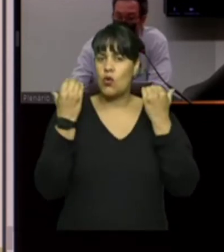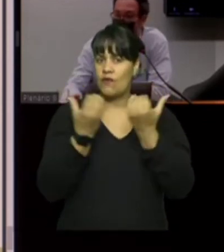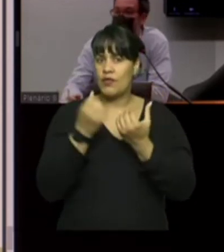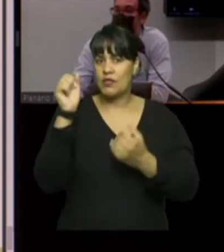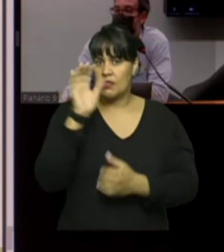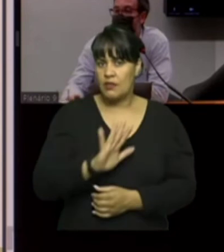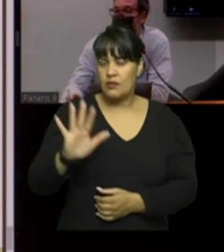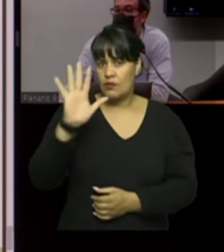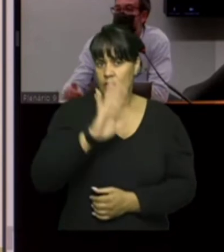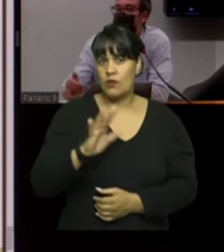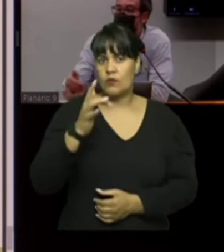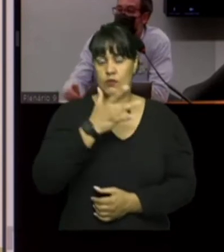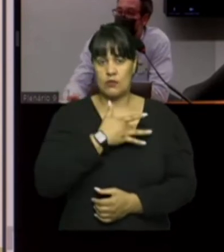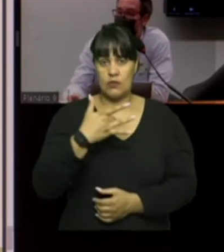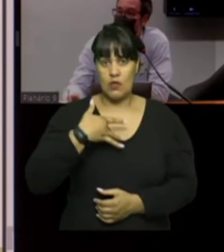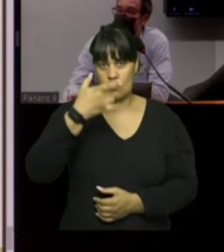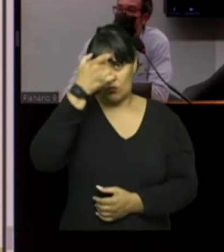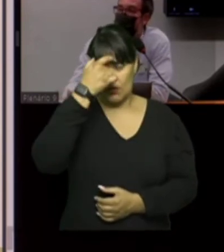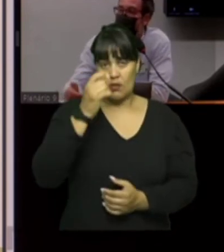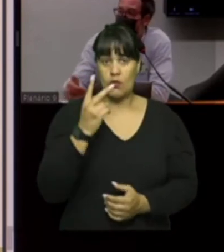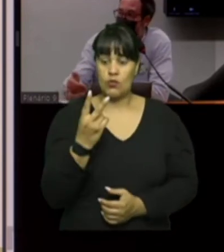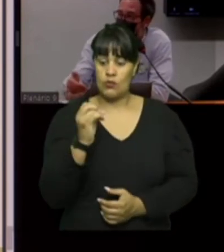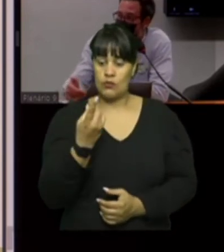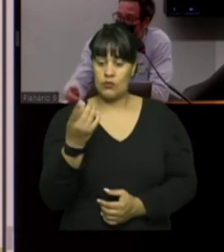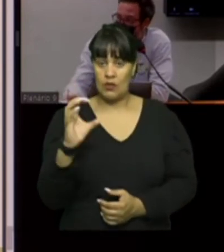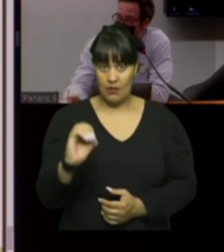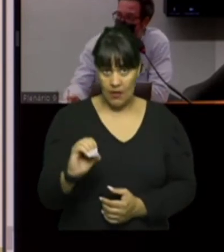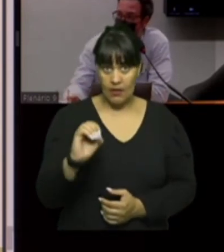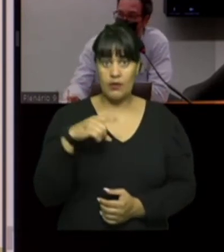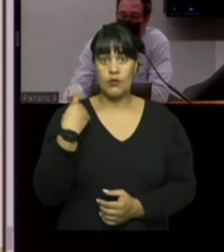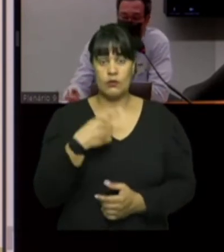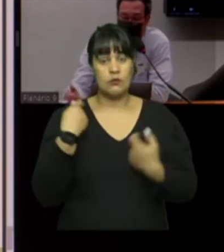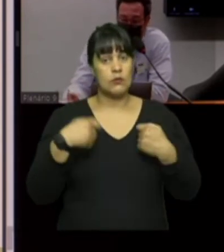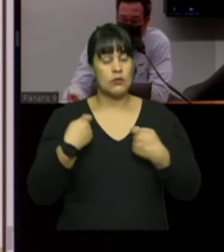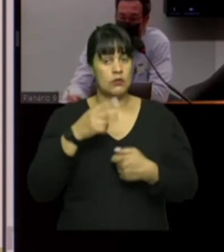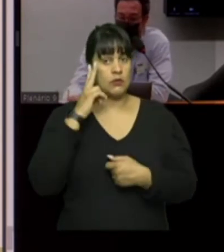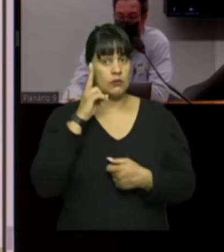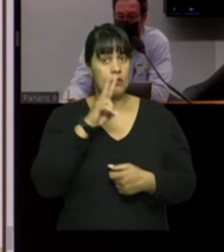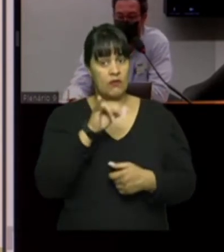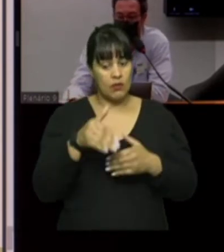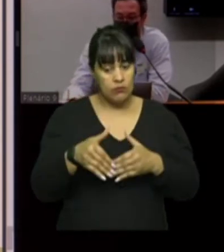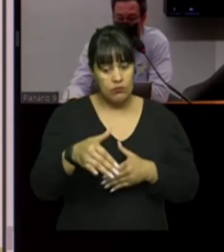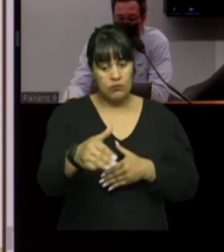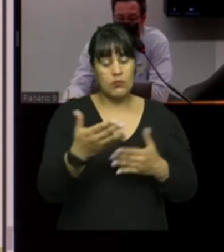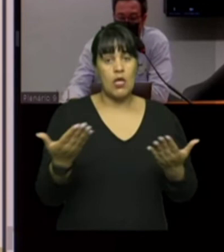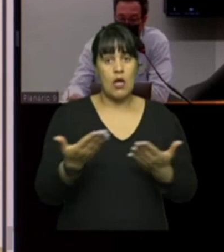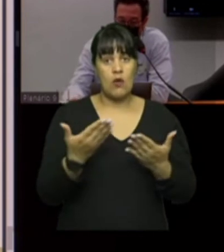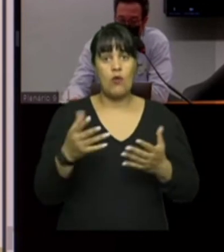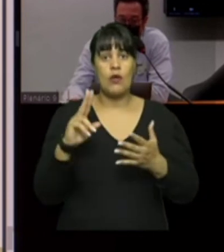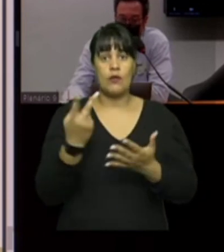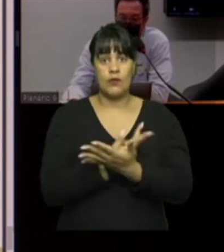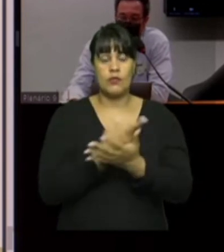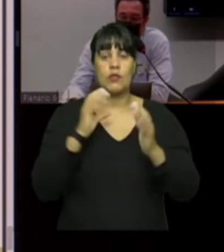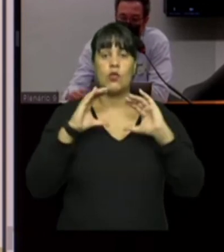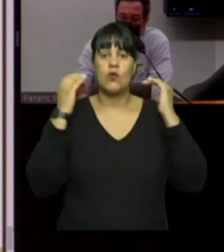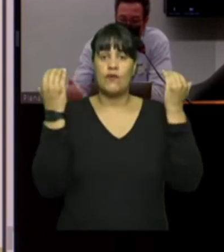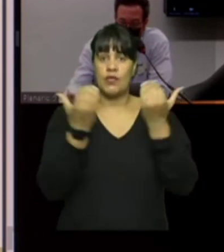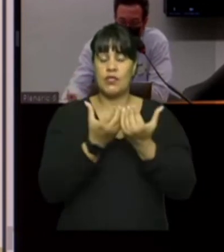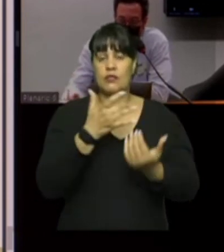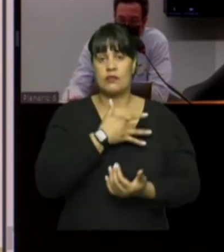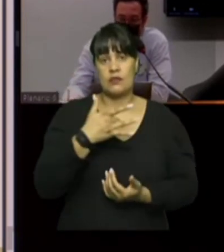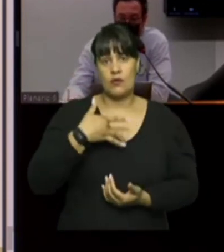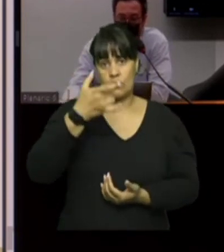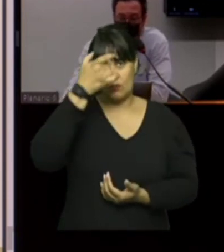de 2010, levando em consideração que nós realizaremos esse ano a Conferência Nacional de Saúde Mental e que, portanto,